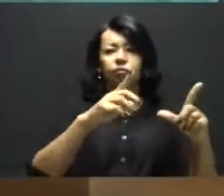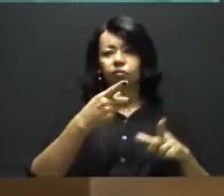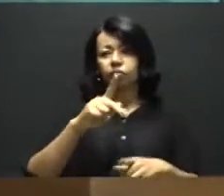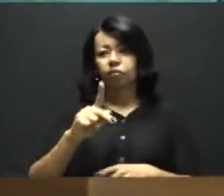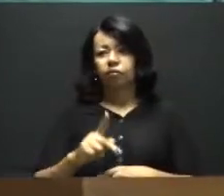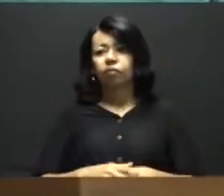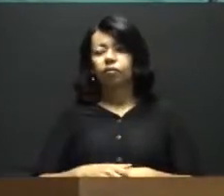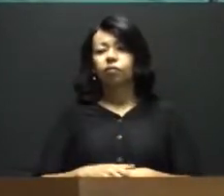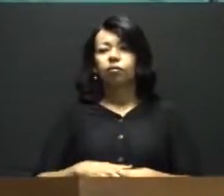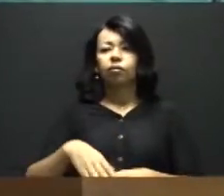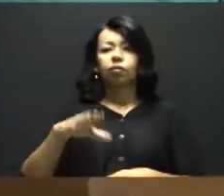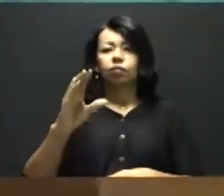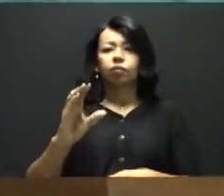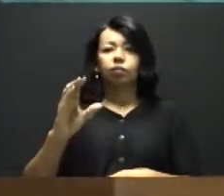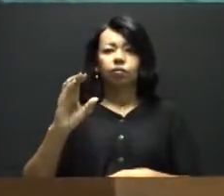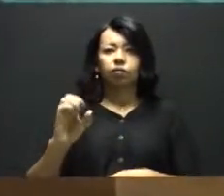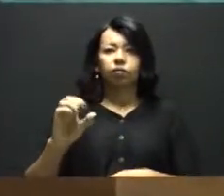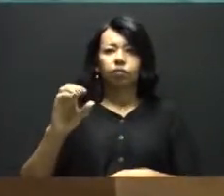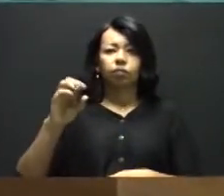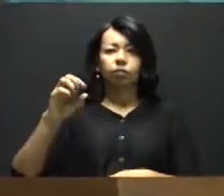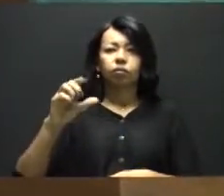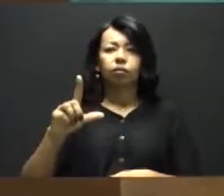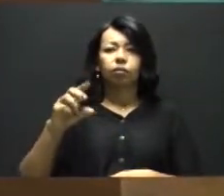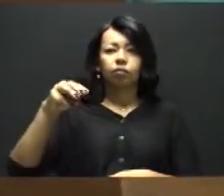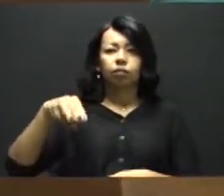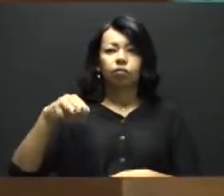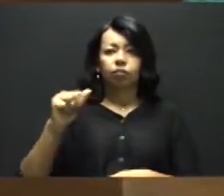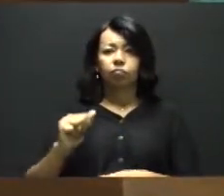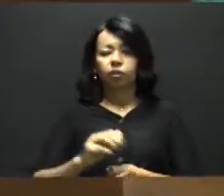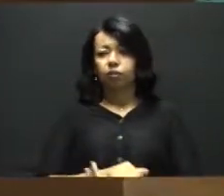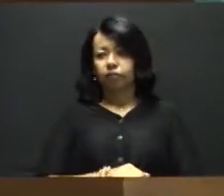para selma araújo de oliveira santos